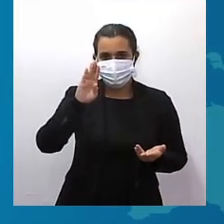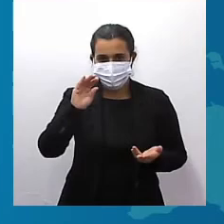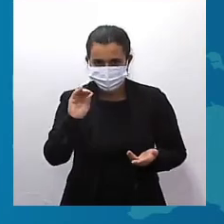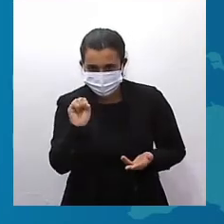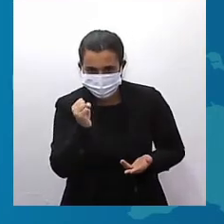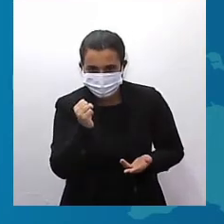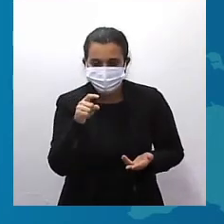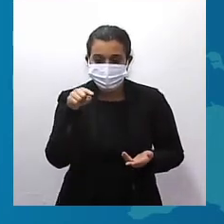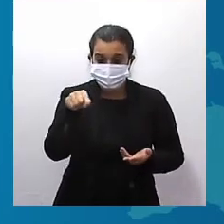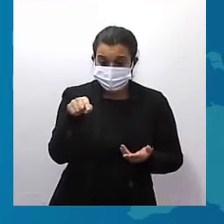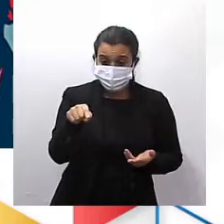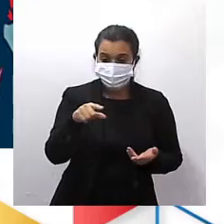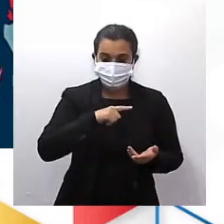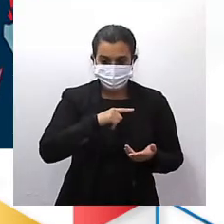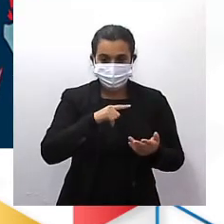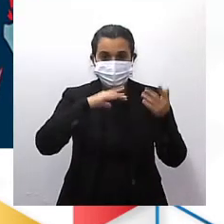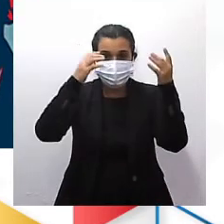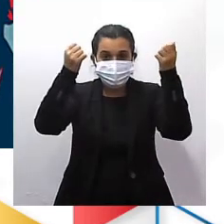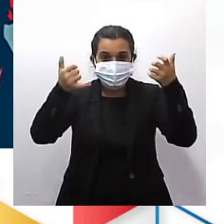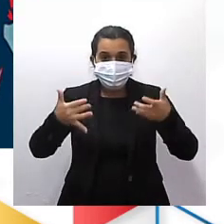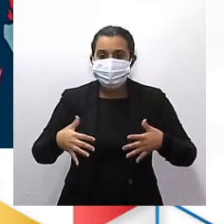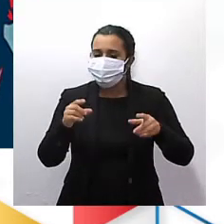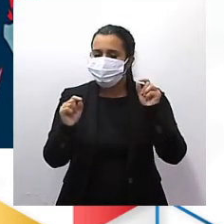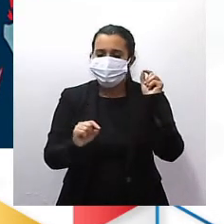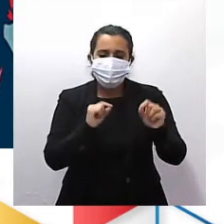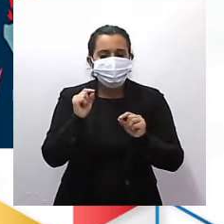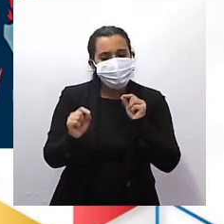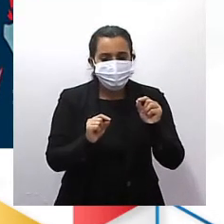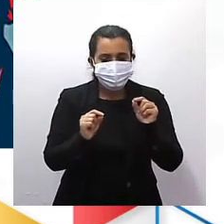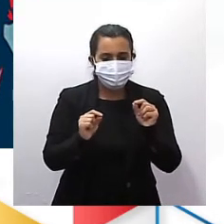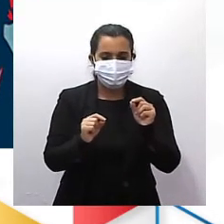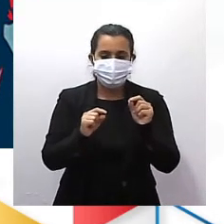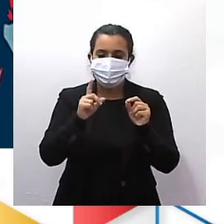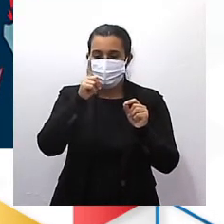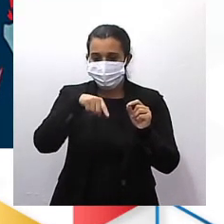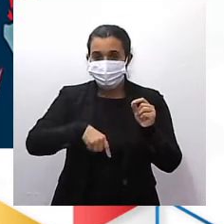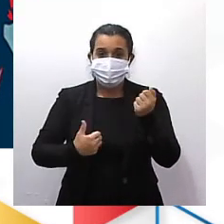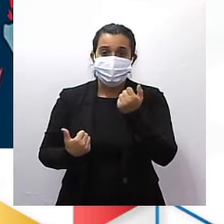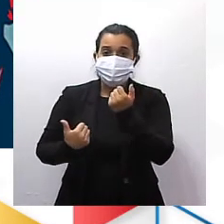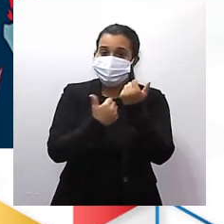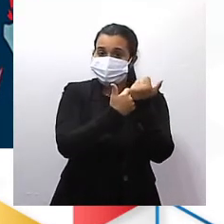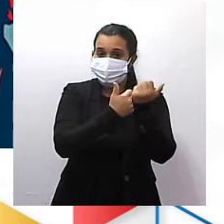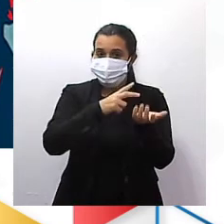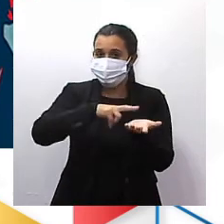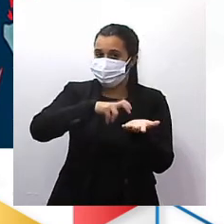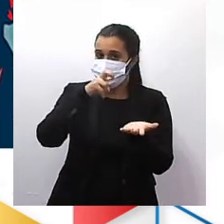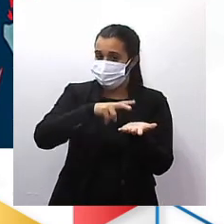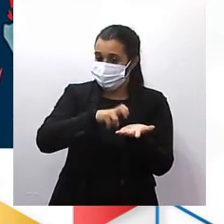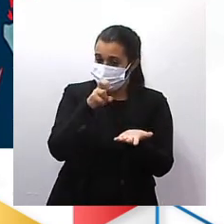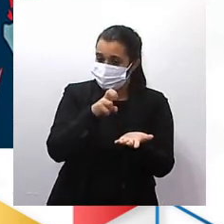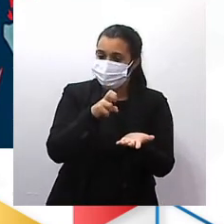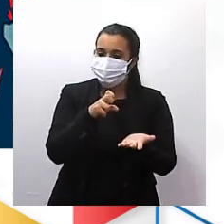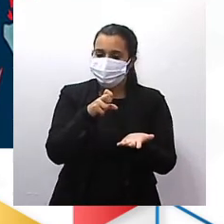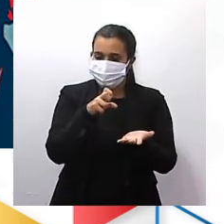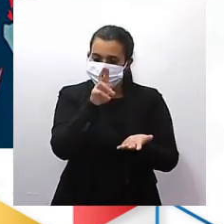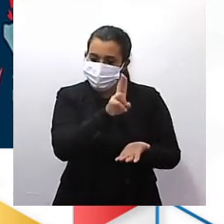verbs tem aí a descrição. Are auxiliary verbs, eles são verbos auxiliares,